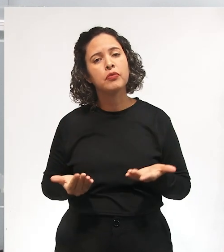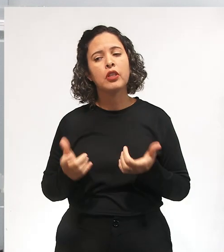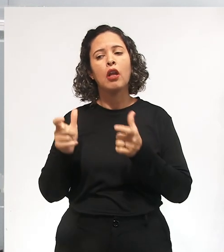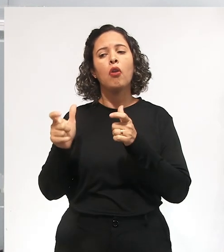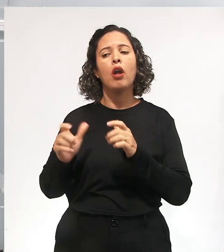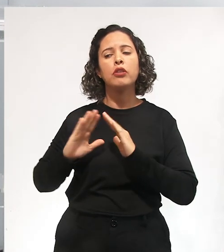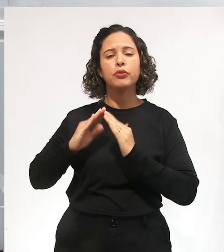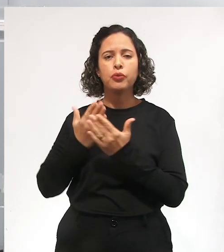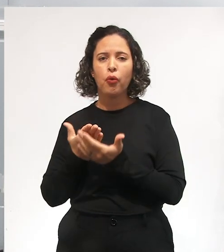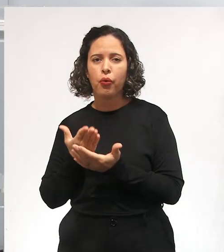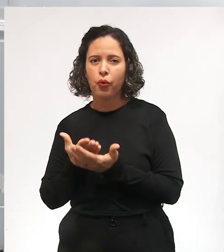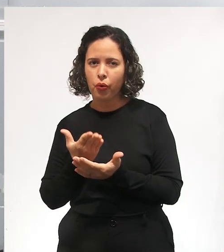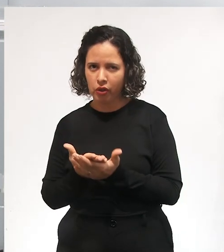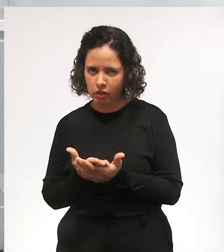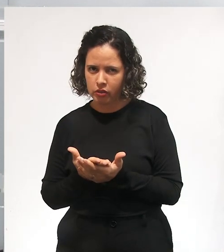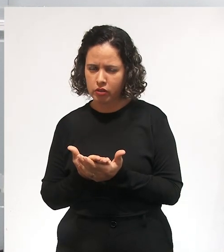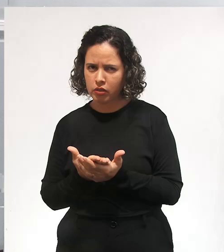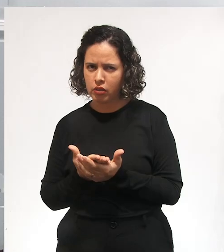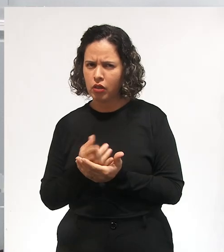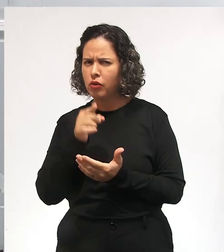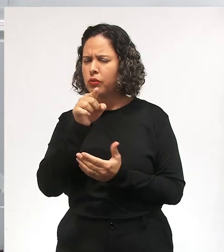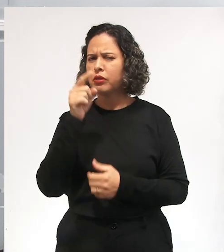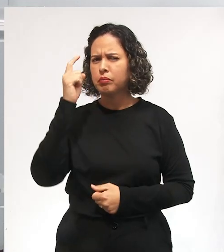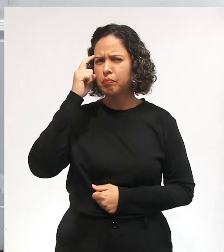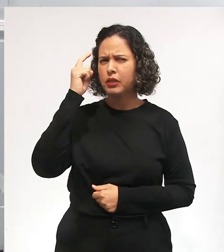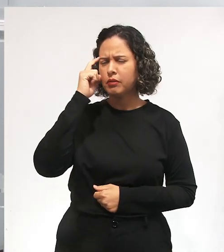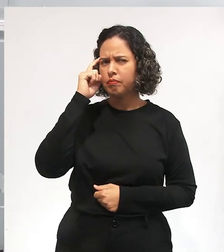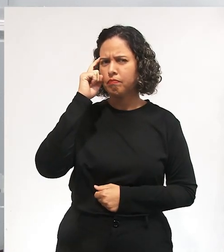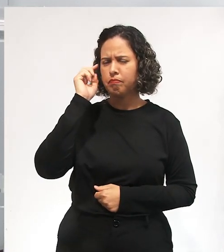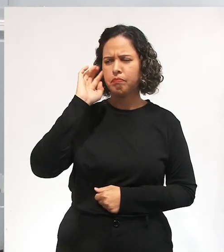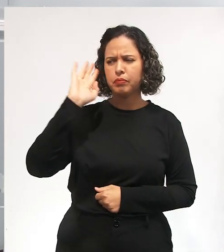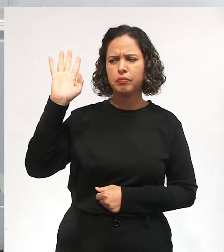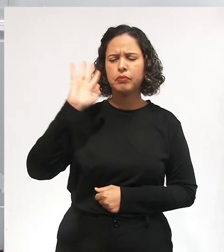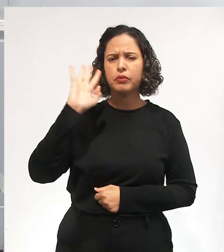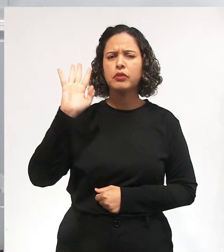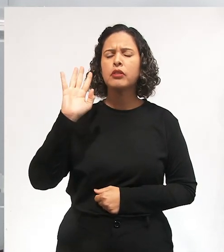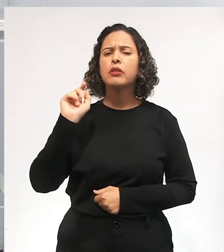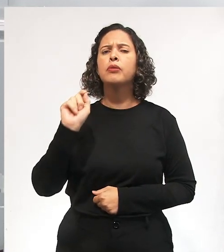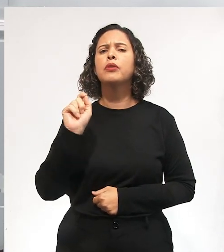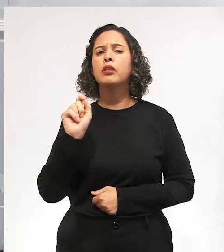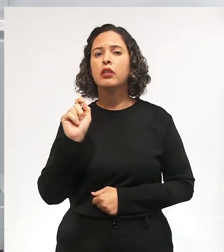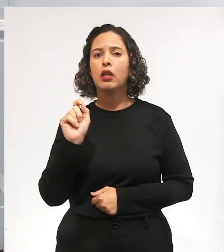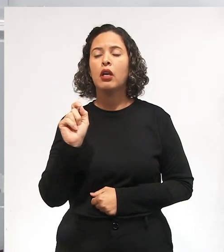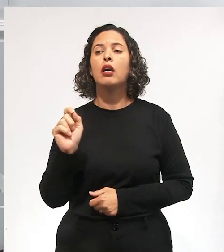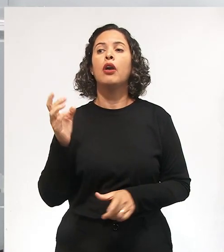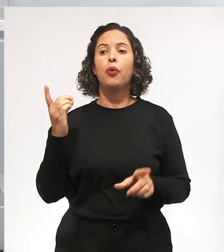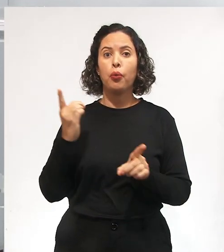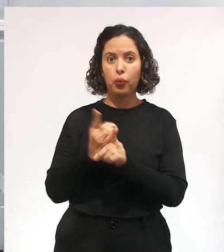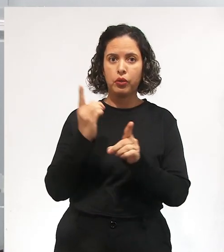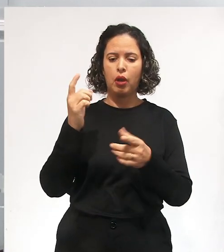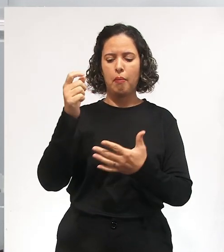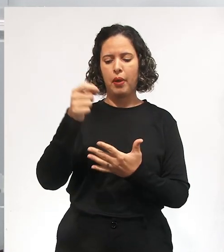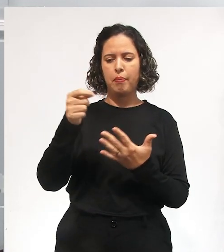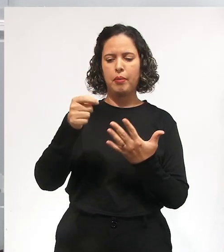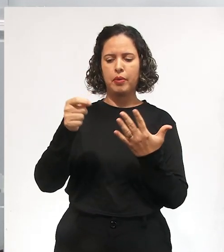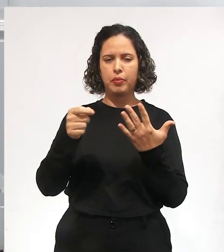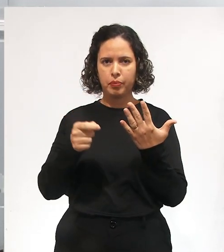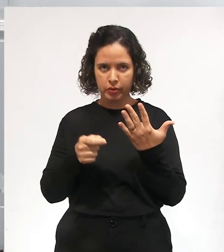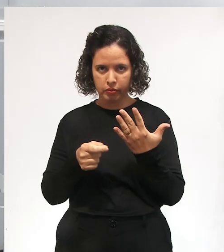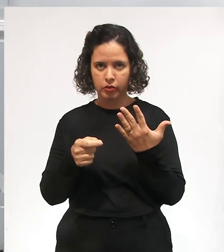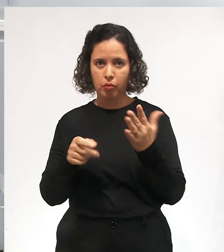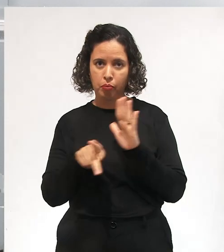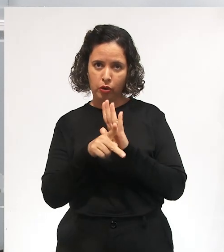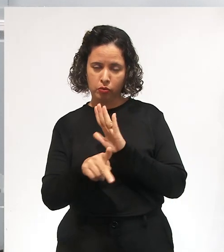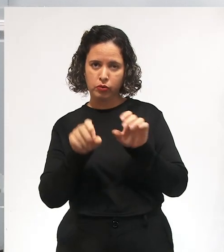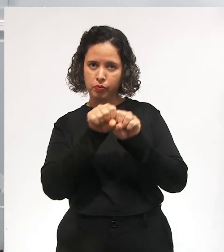na escola, onde você pode pensar para tentar identificar os componentes de um sistema